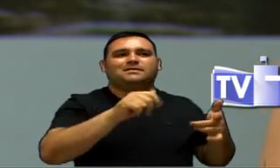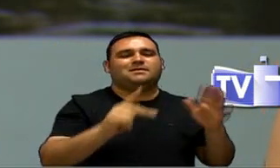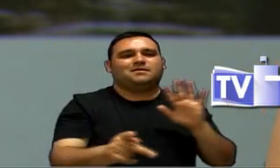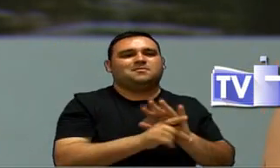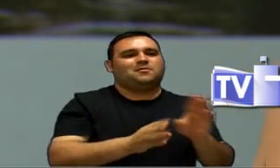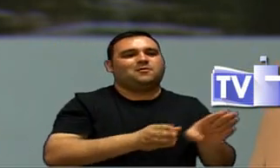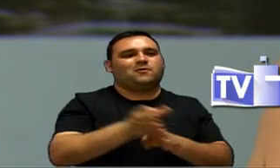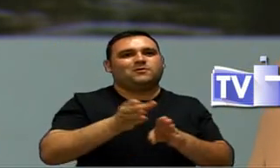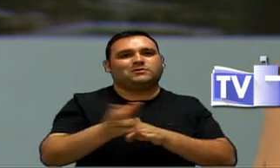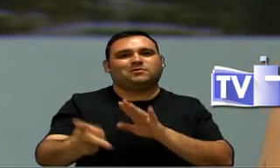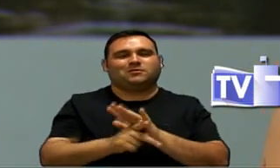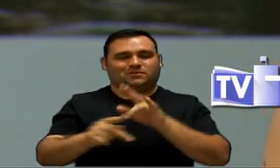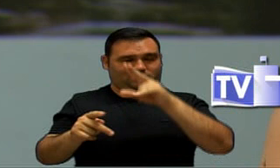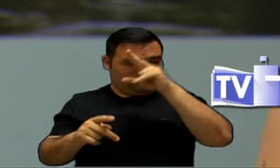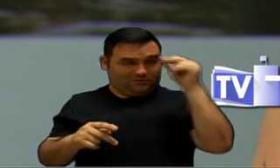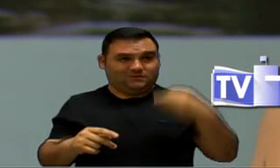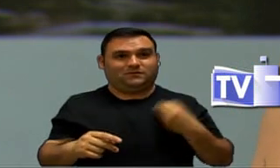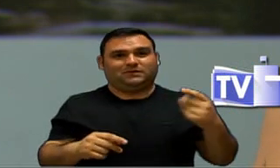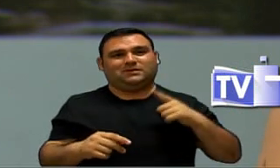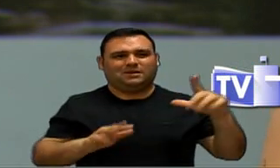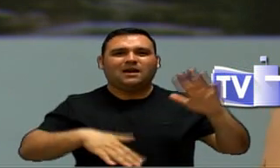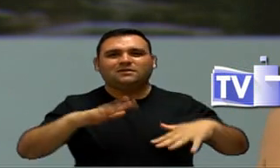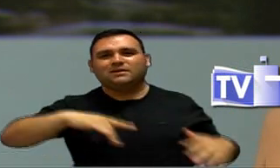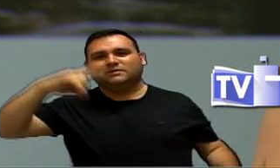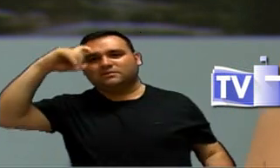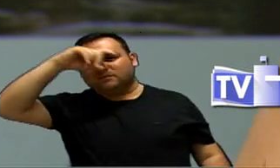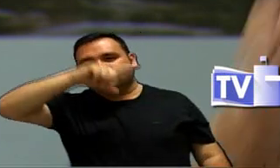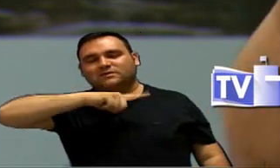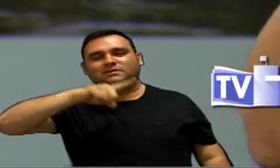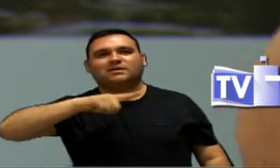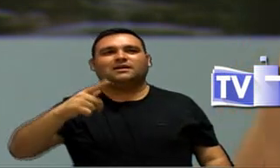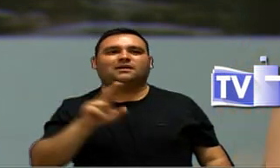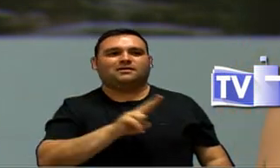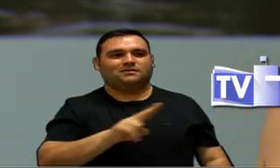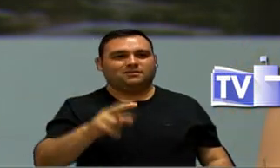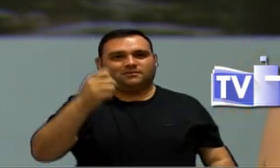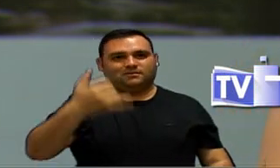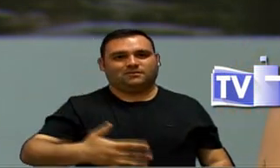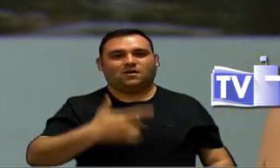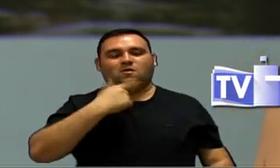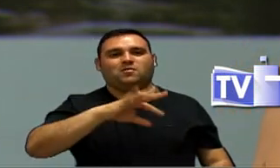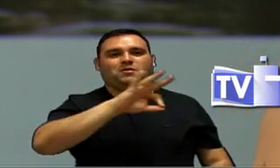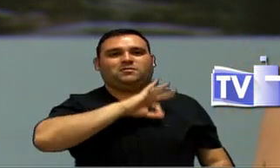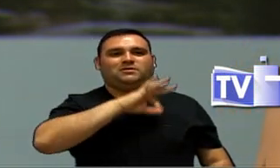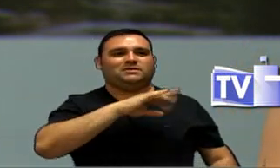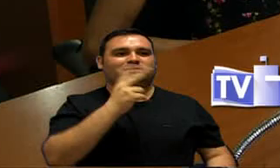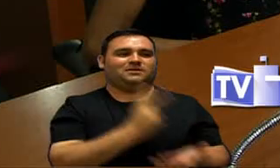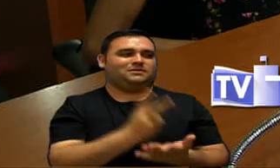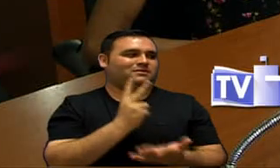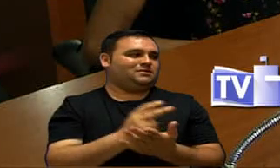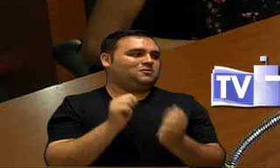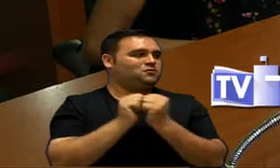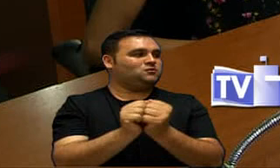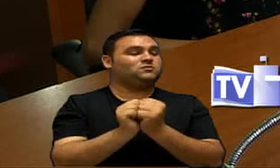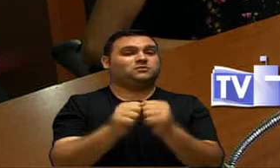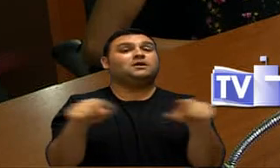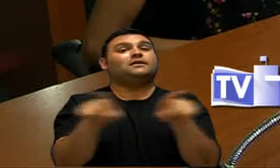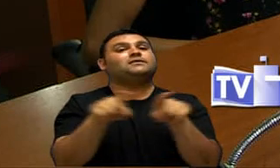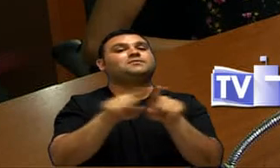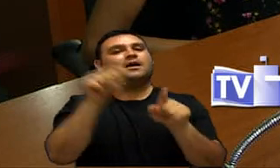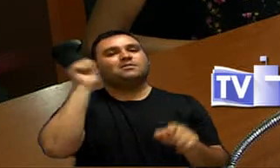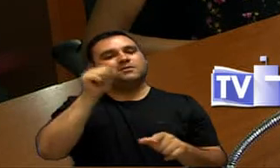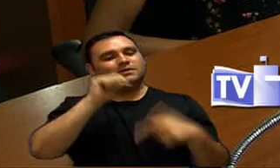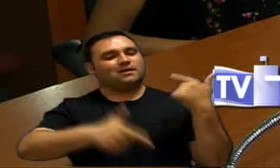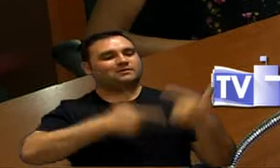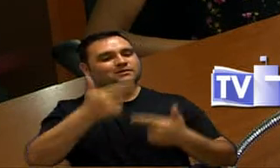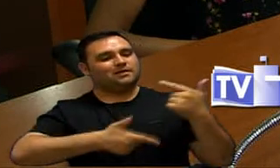das conselheiras do Poder Público, de estar presente, eu sei que às vezes é difícil. Aqui também nomear, né, o nosso guarda municipal, que sempre está com a gente. E das meninas